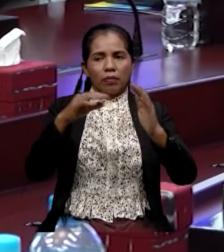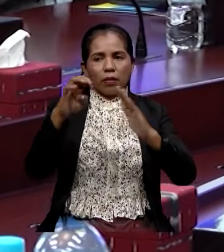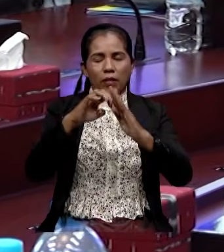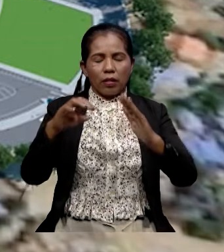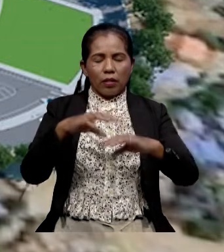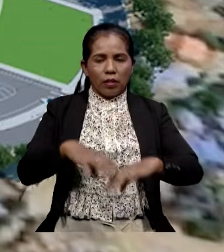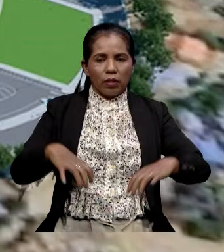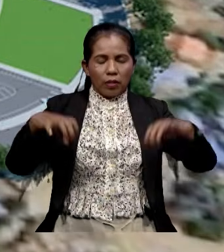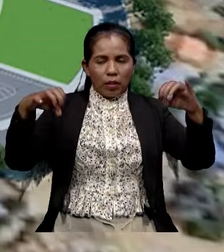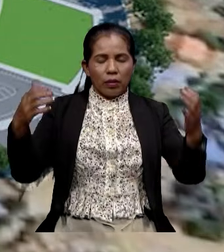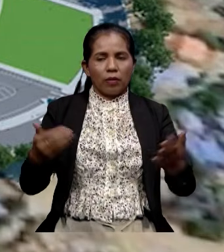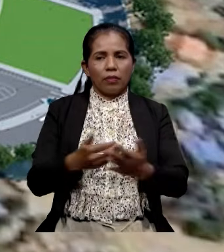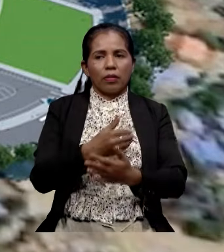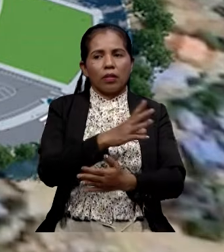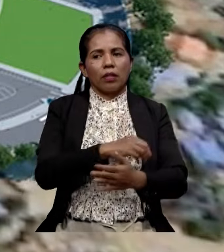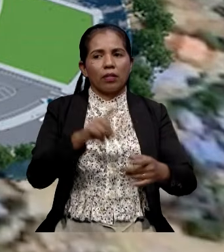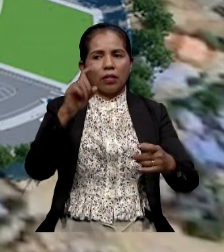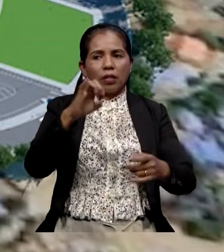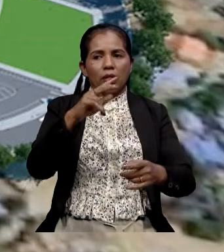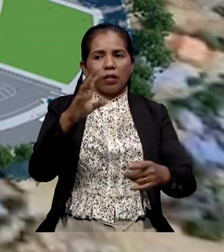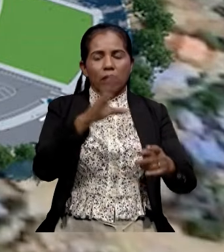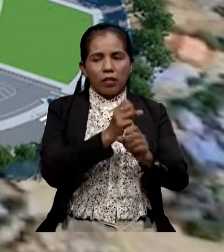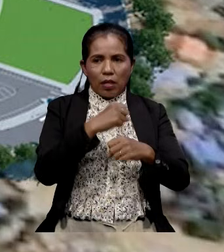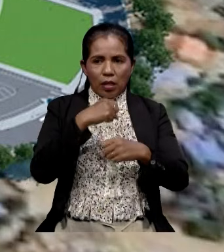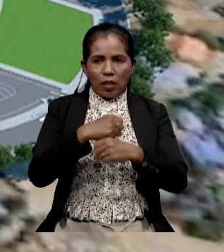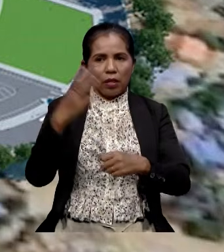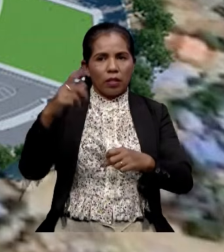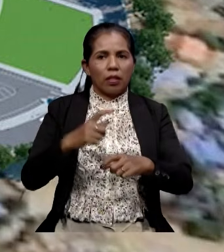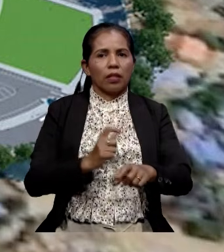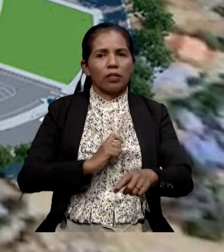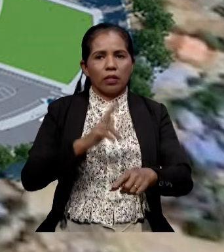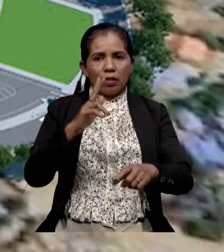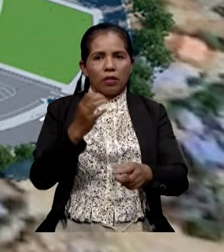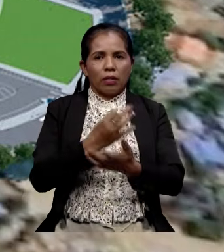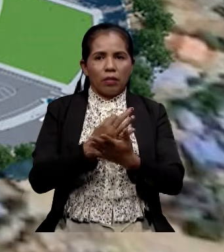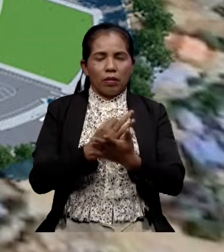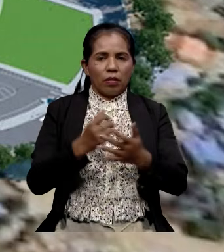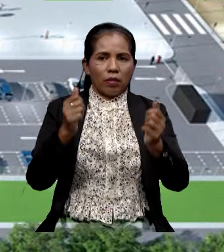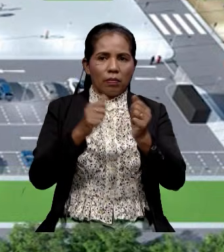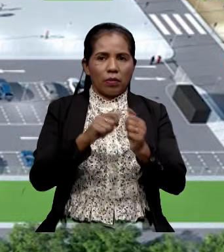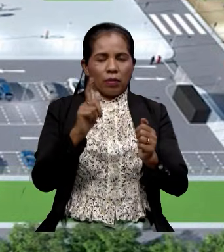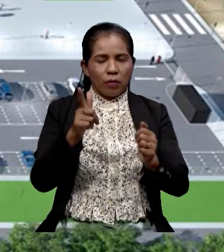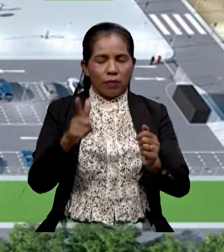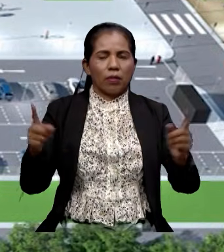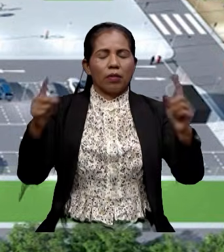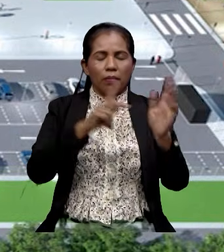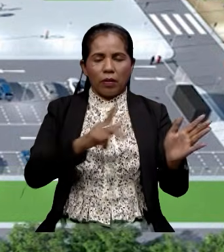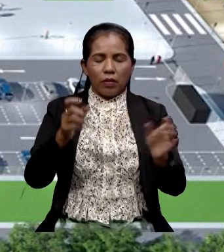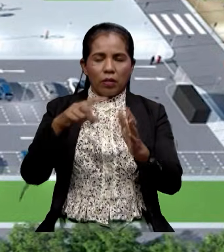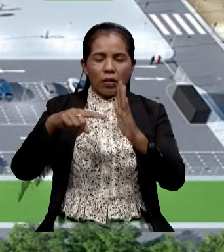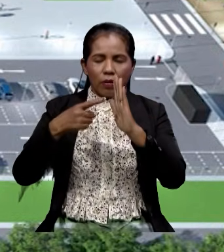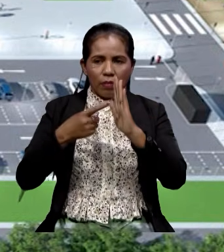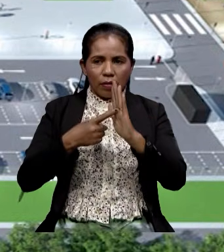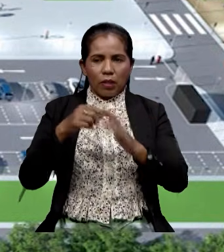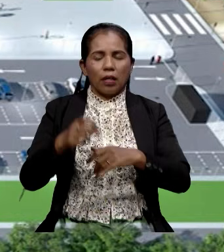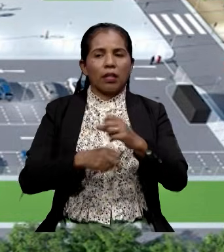Futebol Fonte, no campo futsal indoor, nebe Maxi Hari e a Tacitolo orçamento tocon Rua Nulo, nebe tur plano se hahu e a